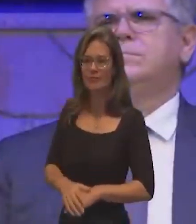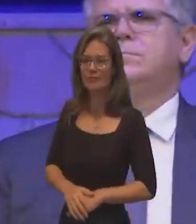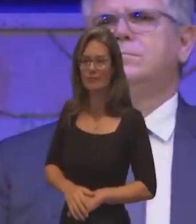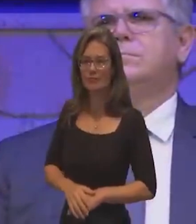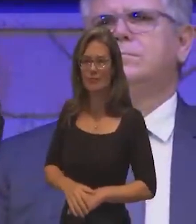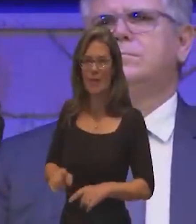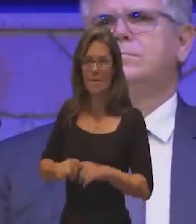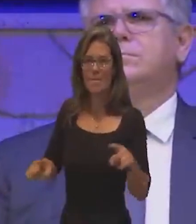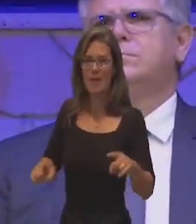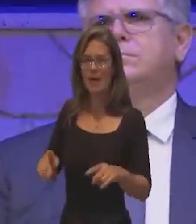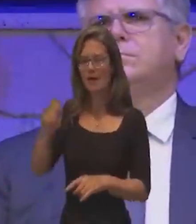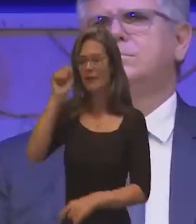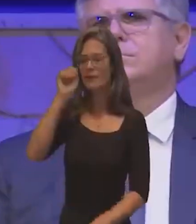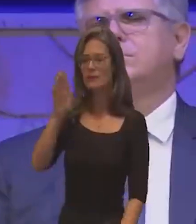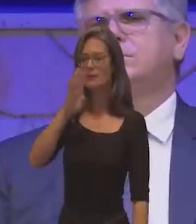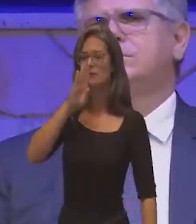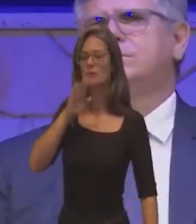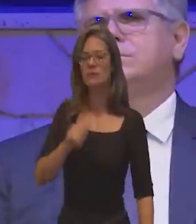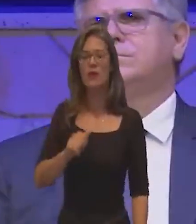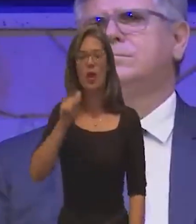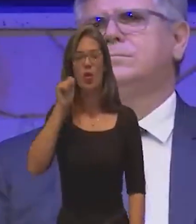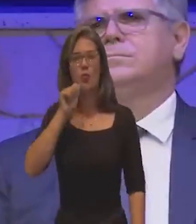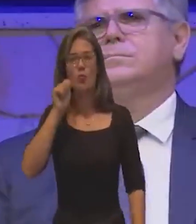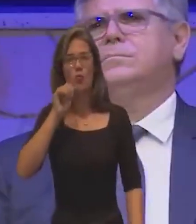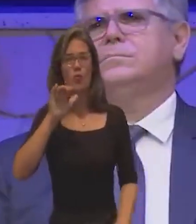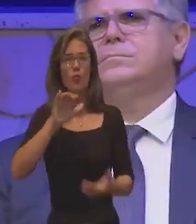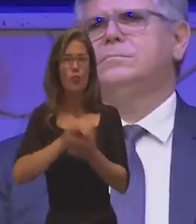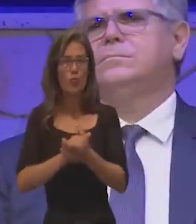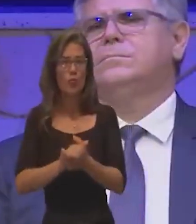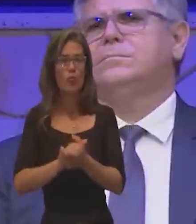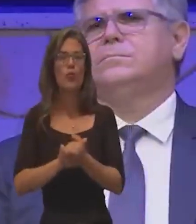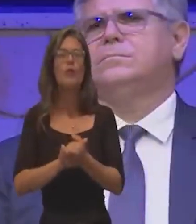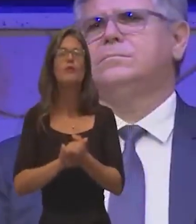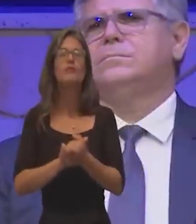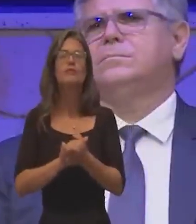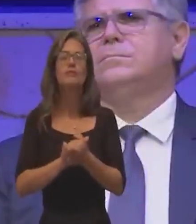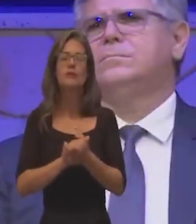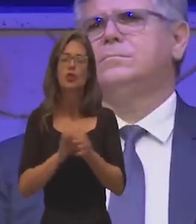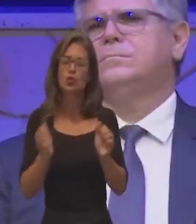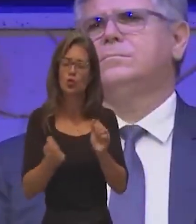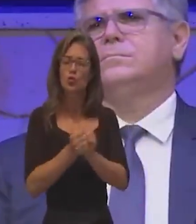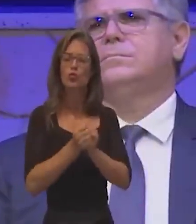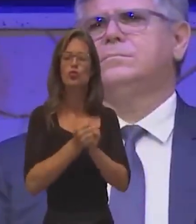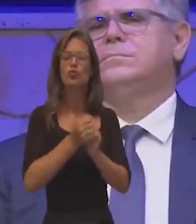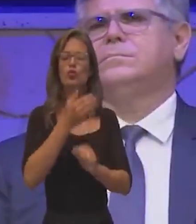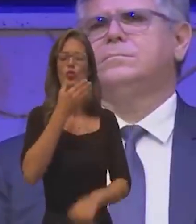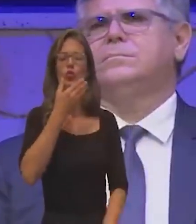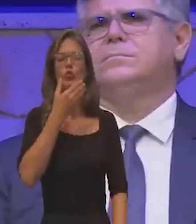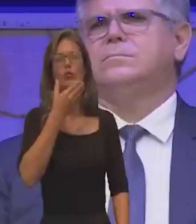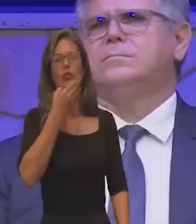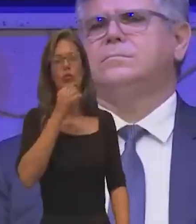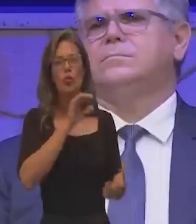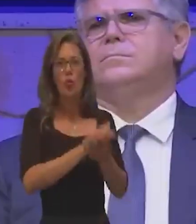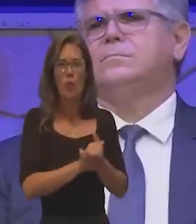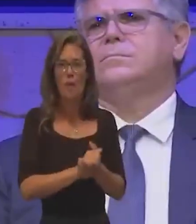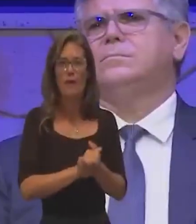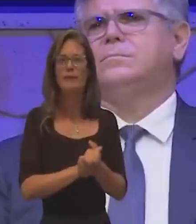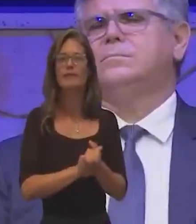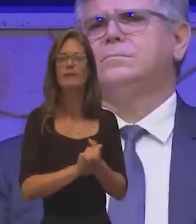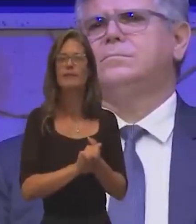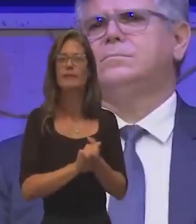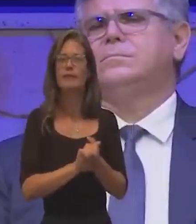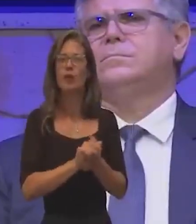Esposas que amam o seu esposo, submissas numa mesma missão, no mesmo propósito, filhos obedientes e não